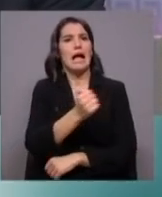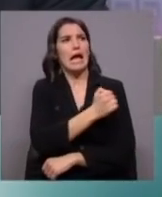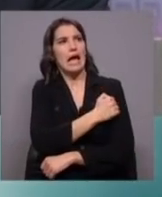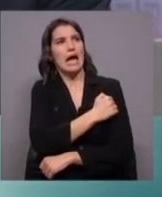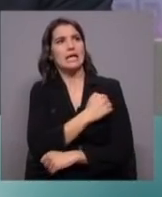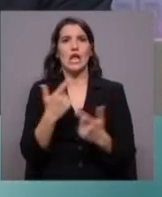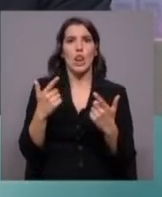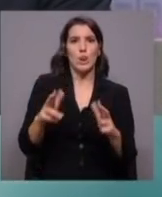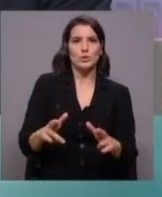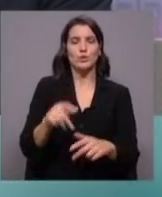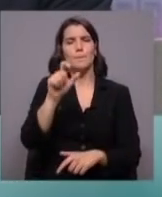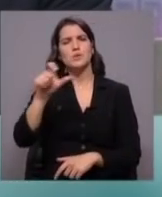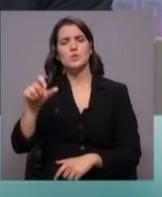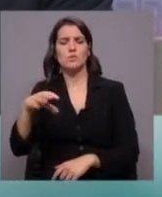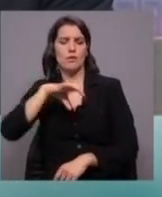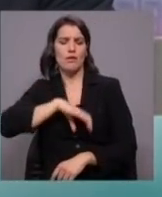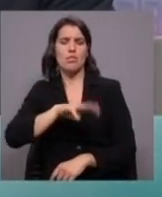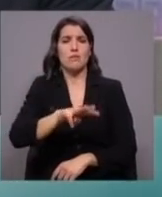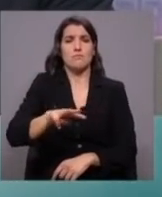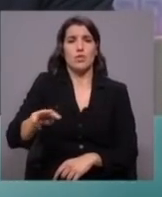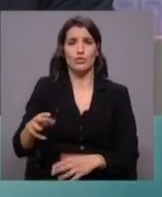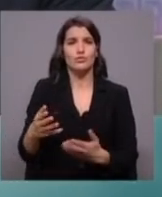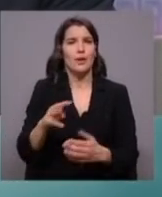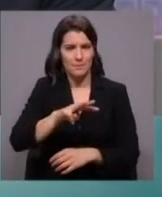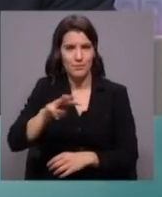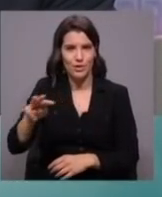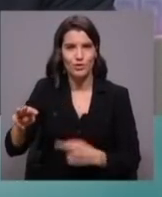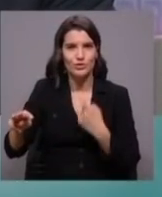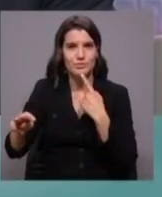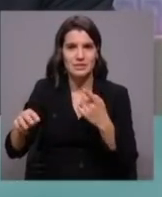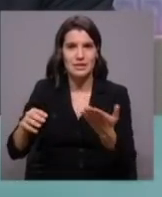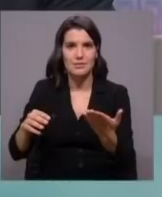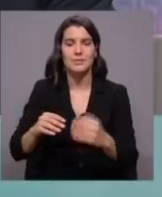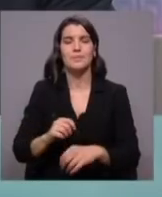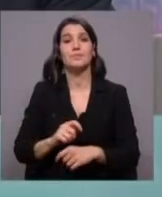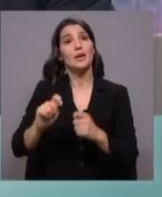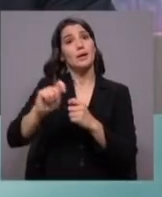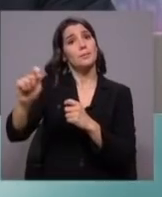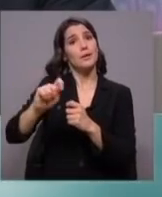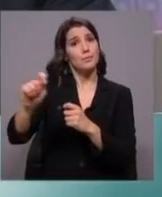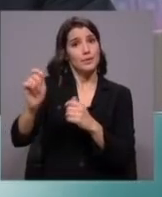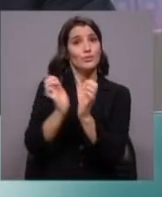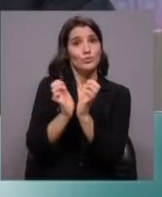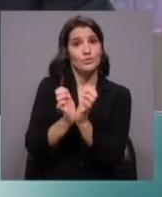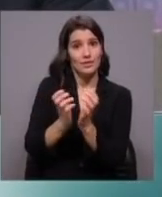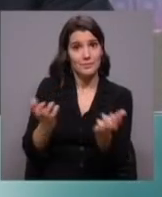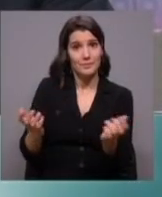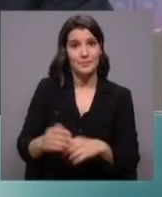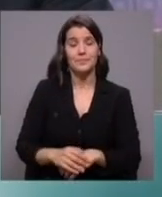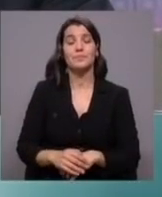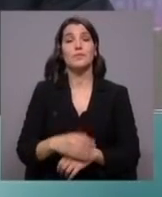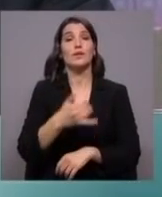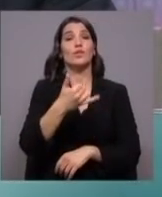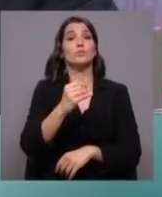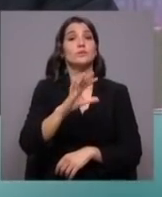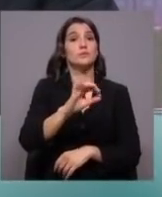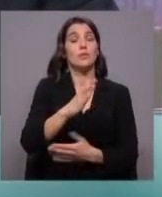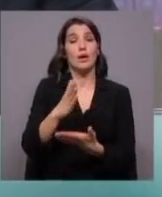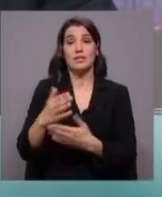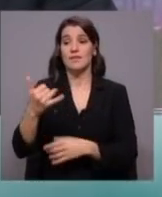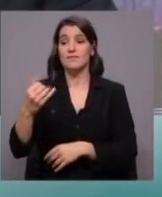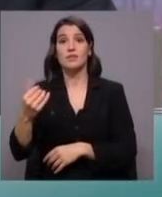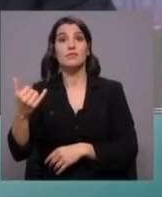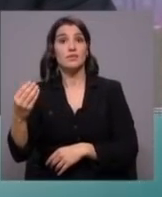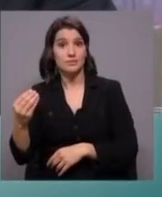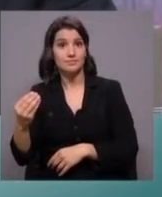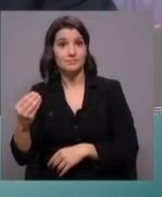sobre milionários, milionários, okay, com certeza percebe, uhum, e que financia a segurança social. Okay. E que só entre 2018 e